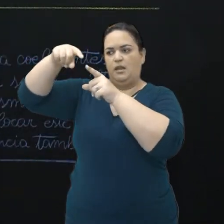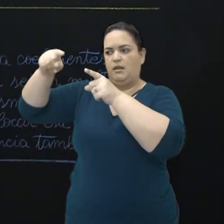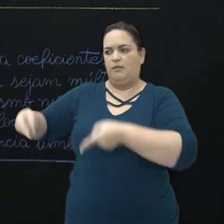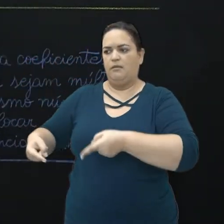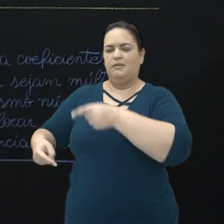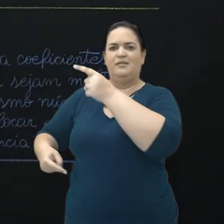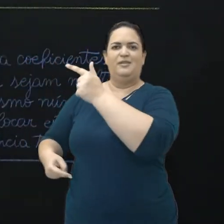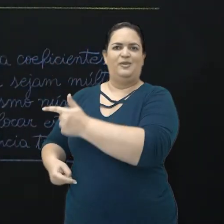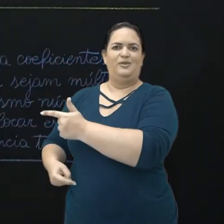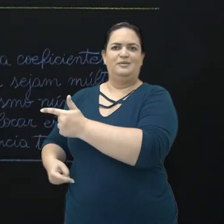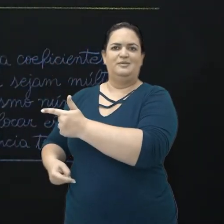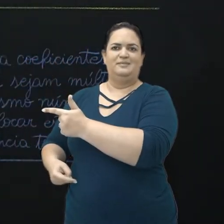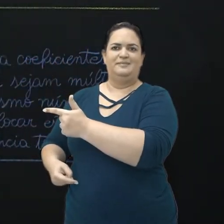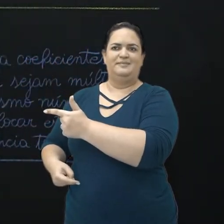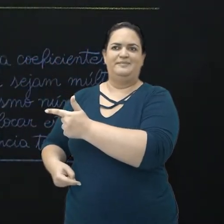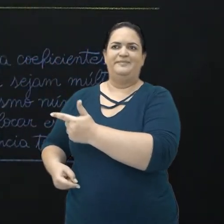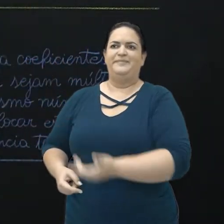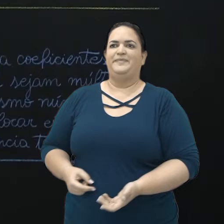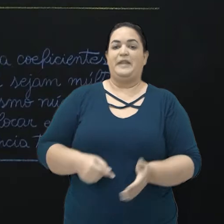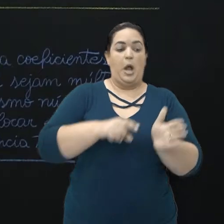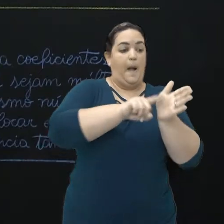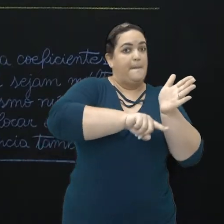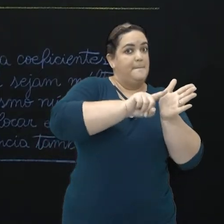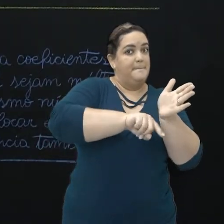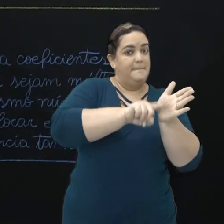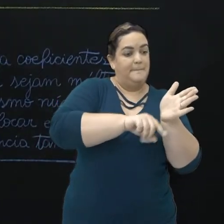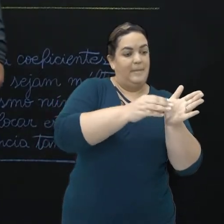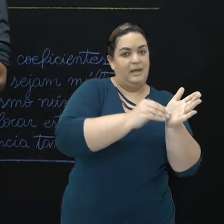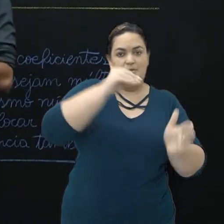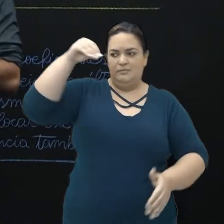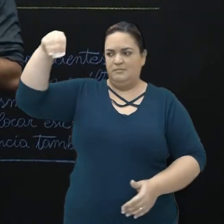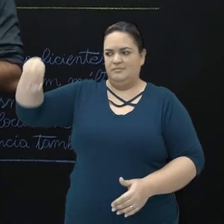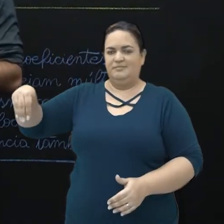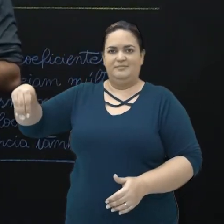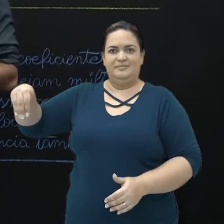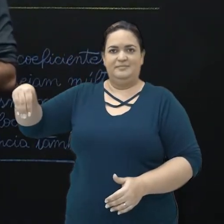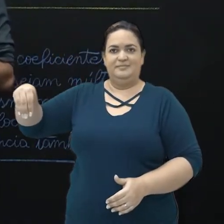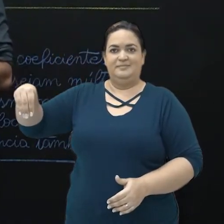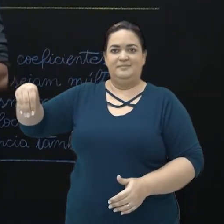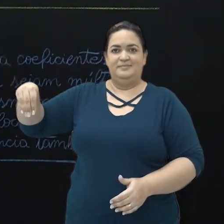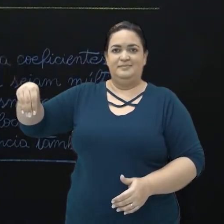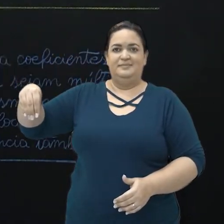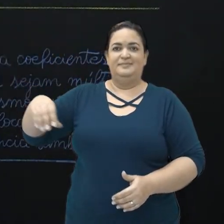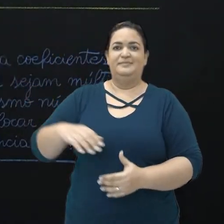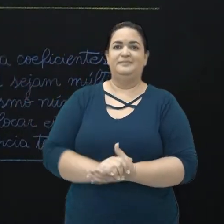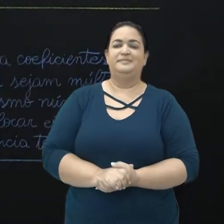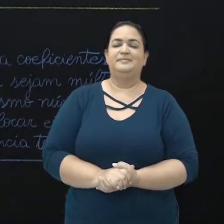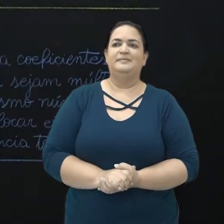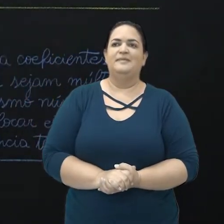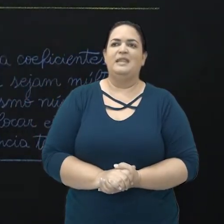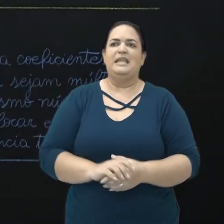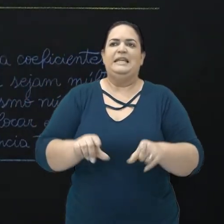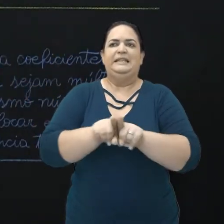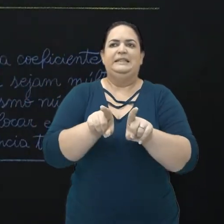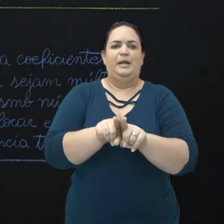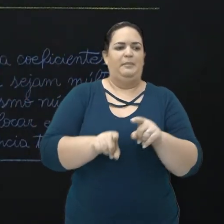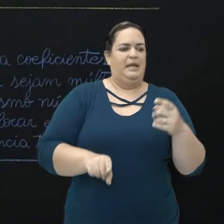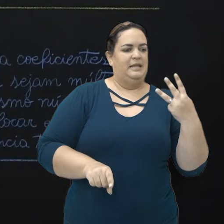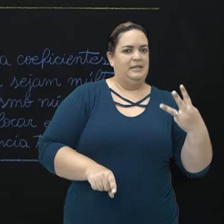Assim como também, se eu tenho menos, aqui menos de novo, repara que tem que repetir o sinal, tá? Se eu